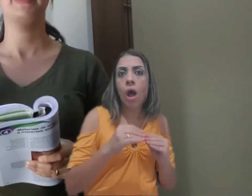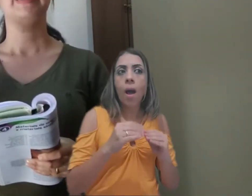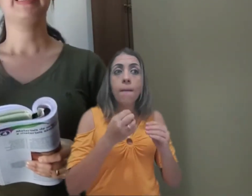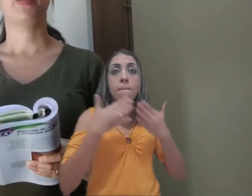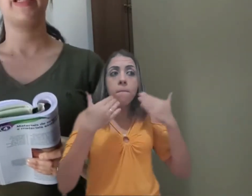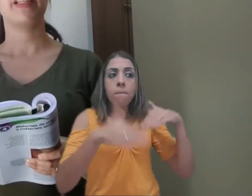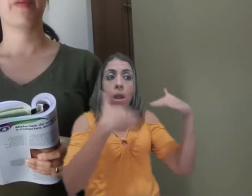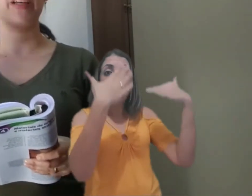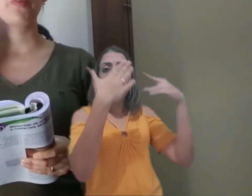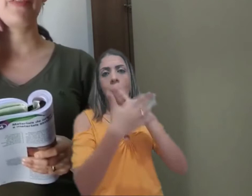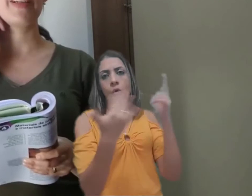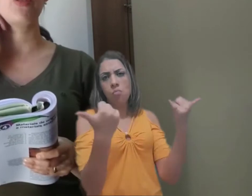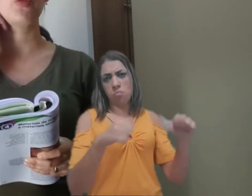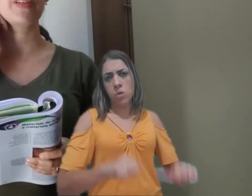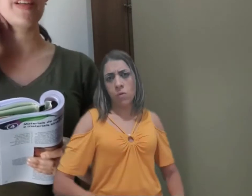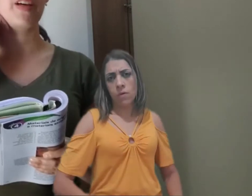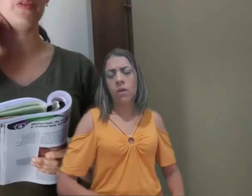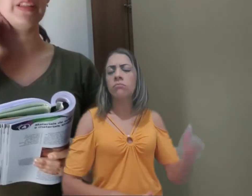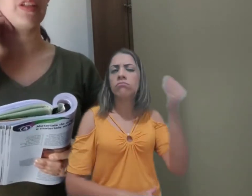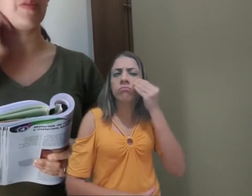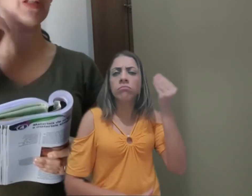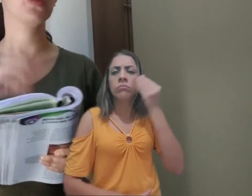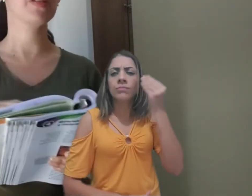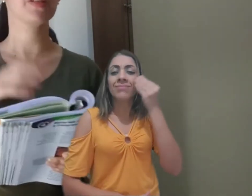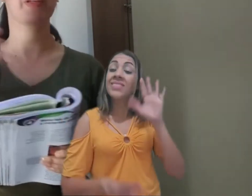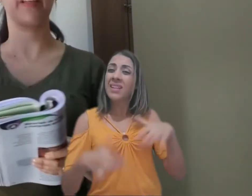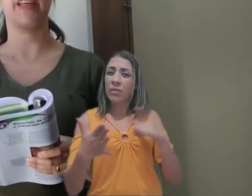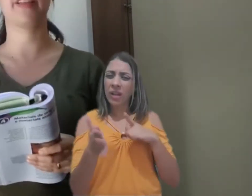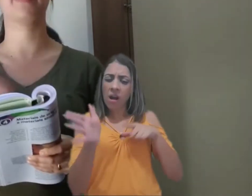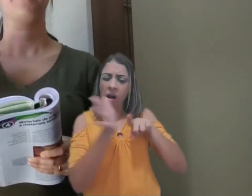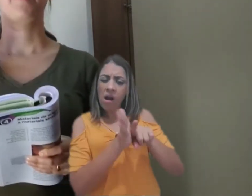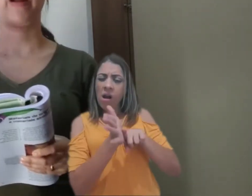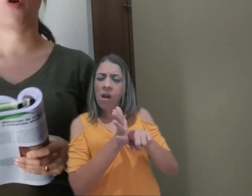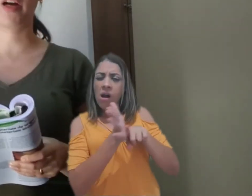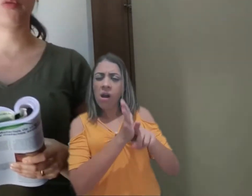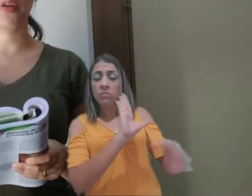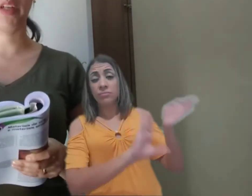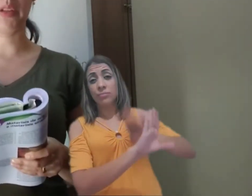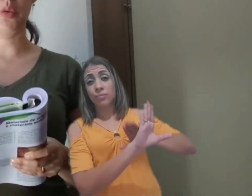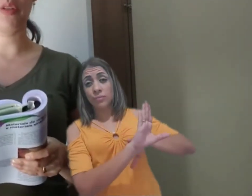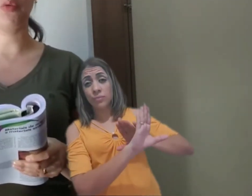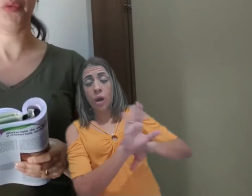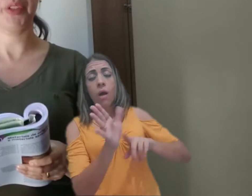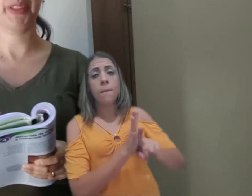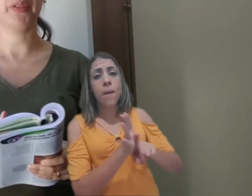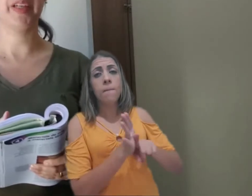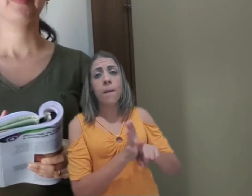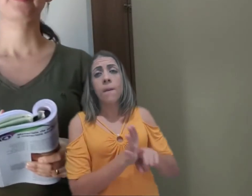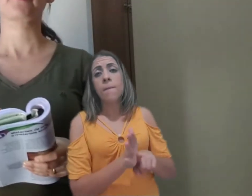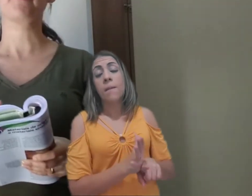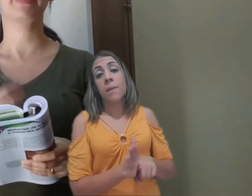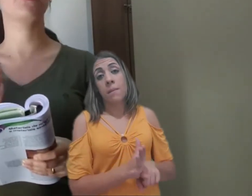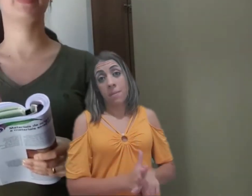né? Então, aí eles passam para a fase de autorização. Então, eles mandam todas essas pesquisas para órgãos reguladores do governo,